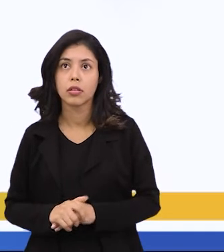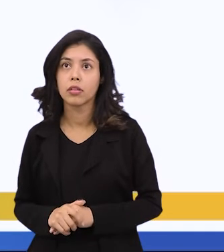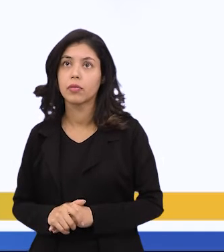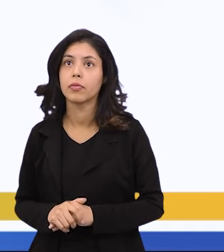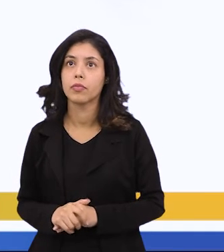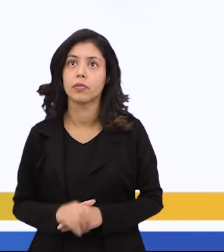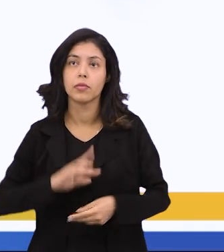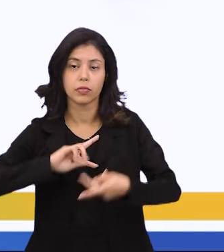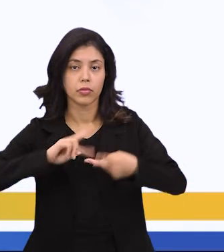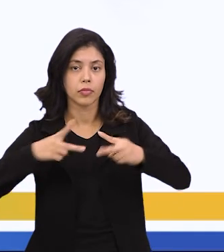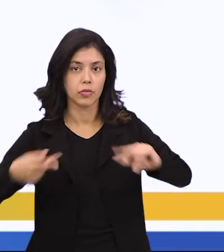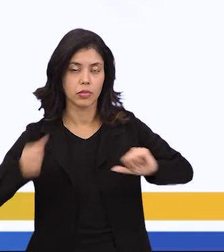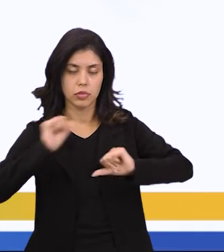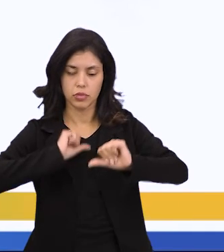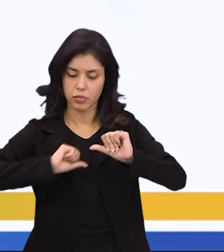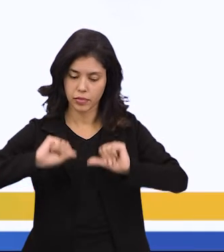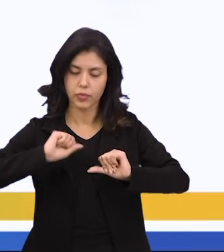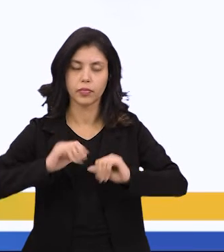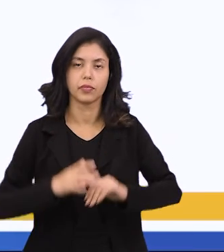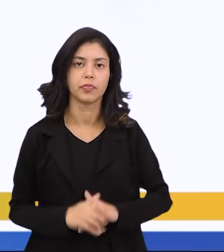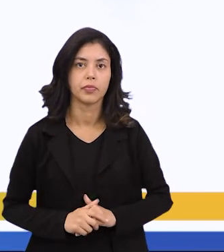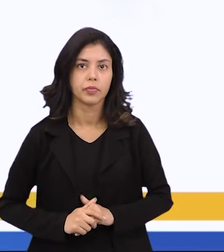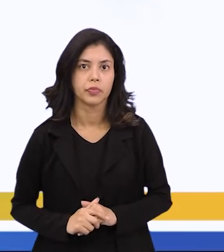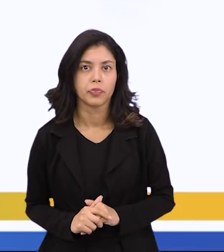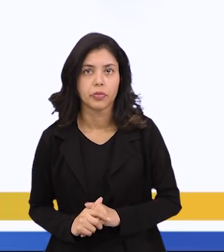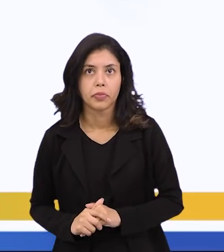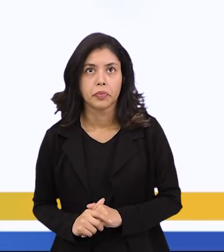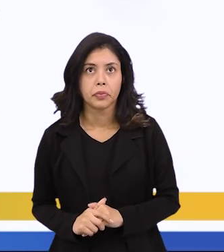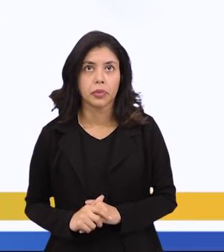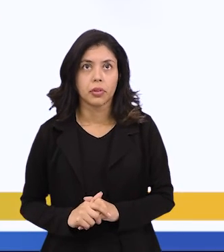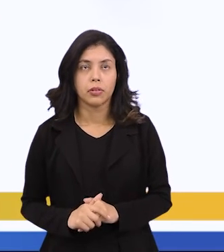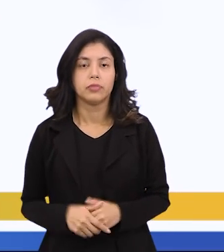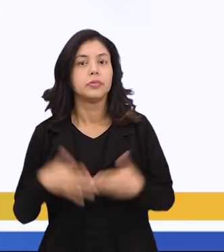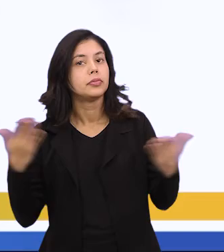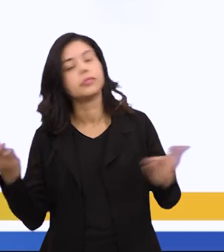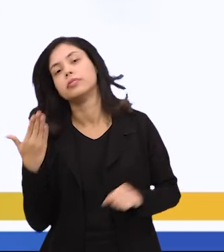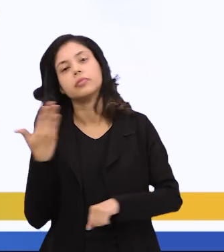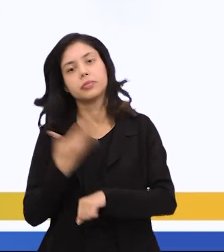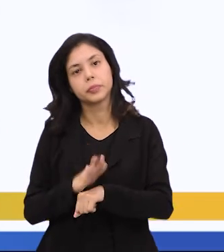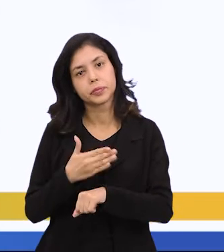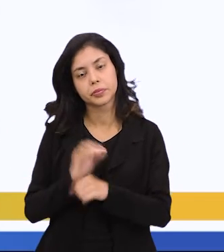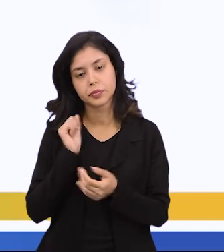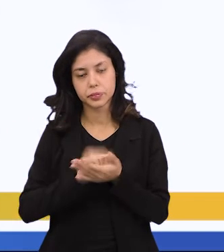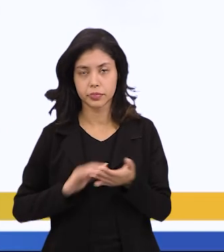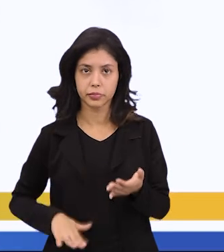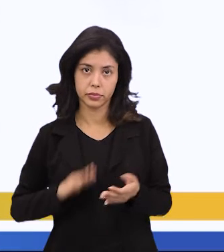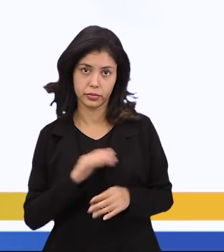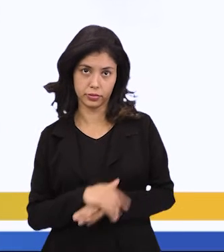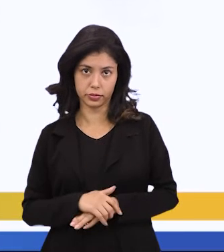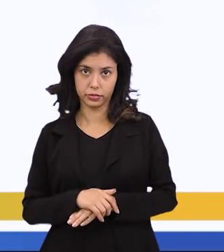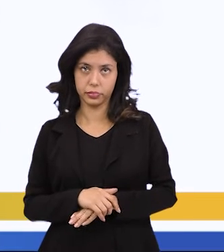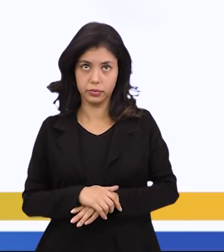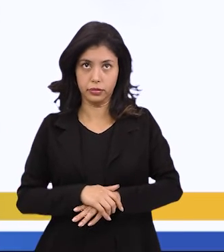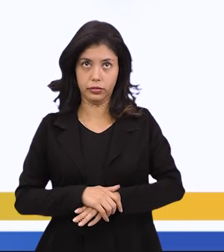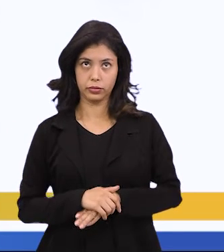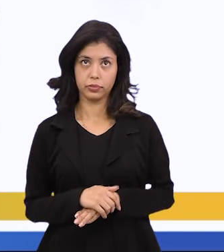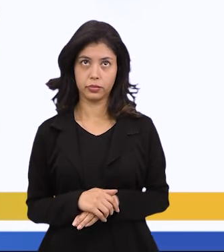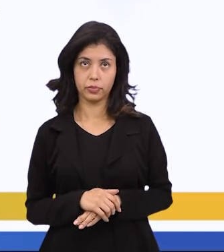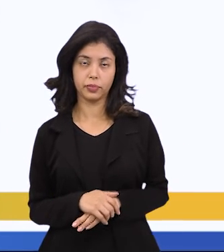e na simpátrica essa mudança genética. Vamos ao exercício.